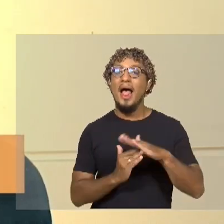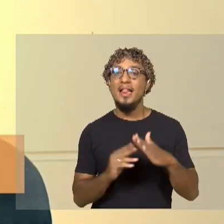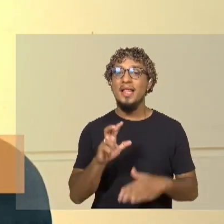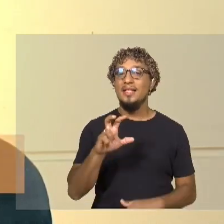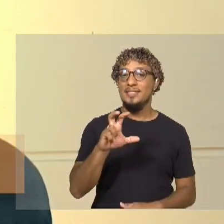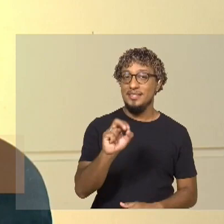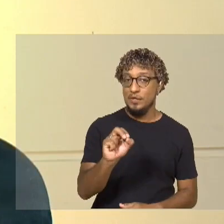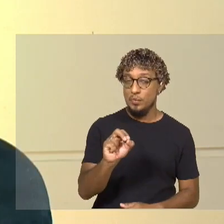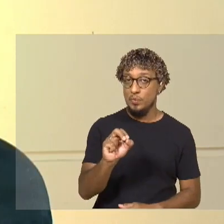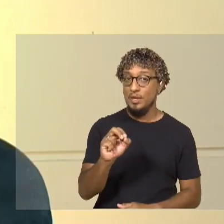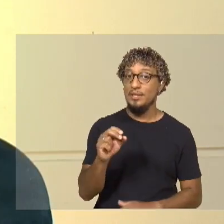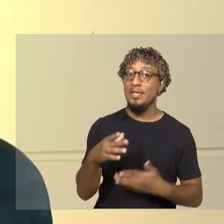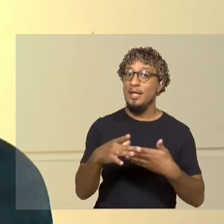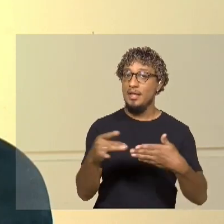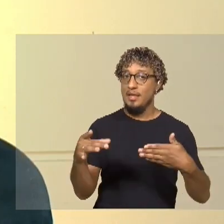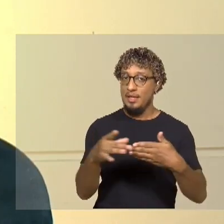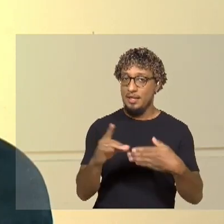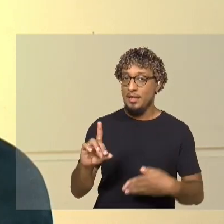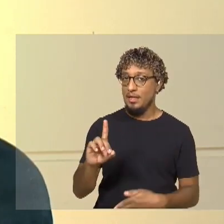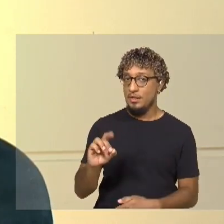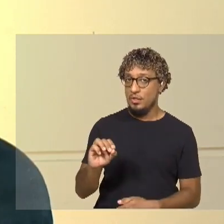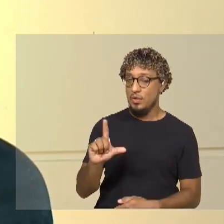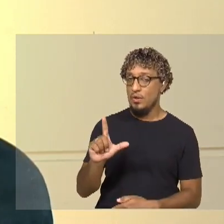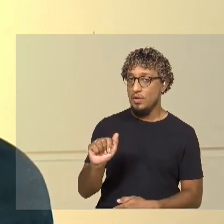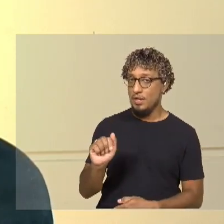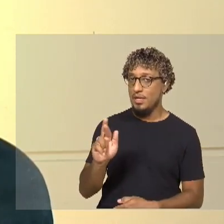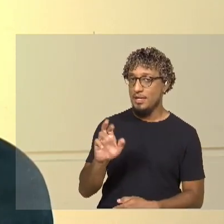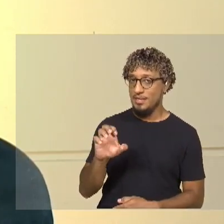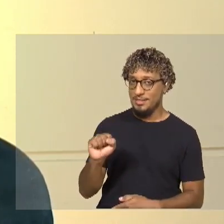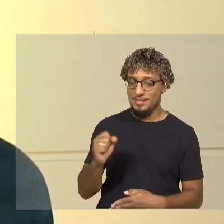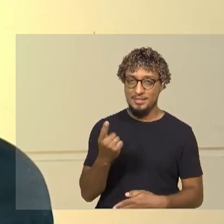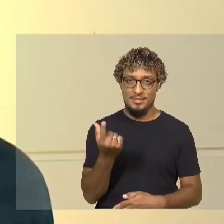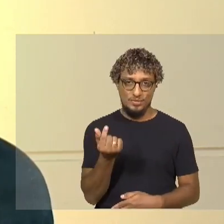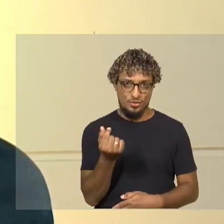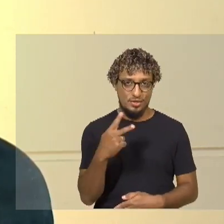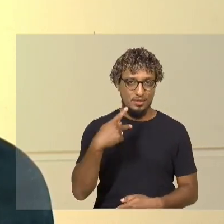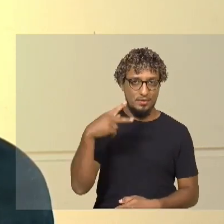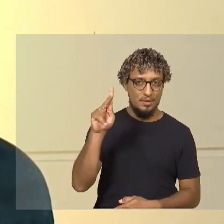50 dólares, né?